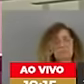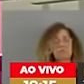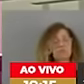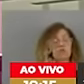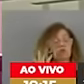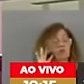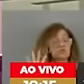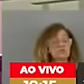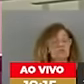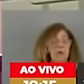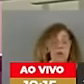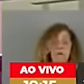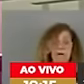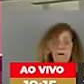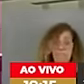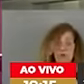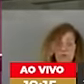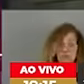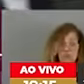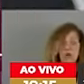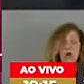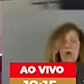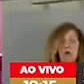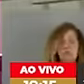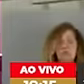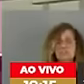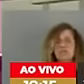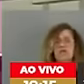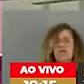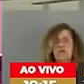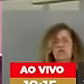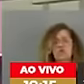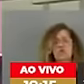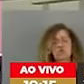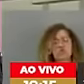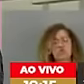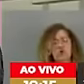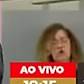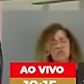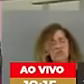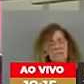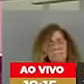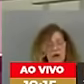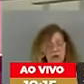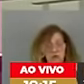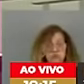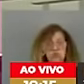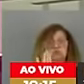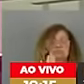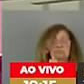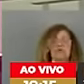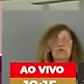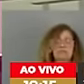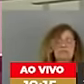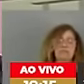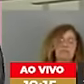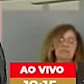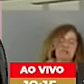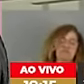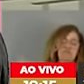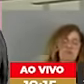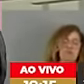com que muitos profissionais que fizeram a Jovem Pan naquele momento chegaram onde chegou Gol a mesma fo nos